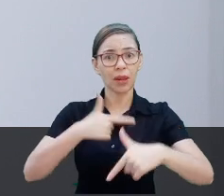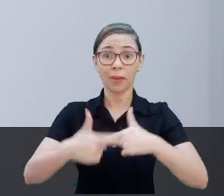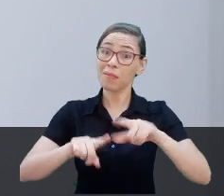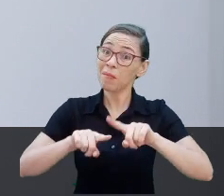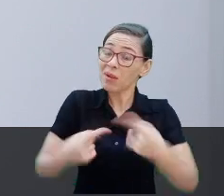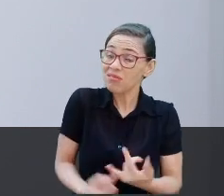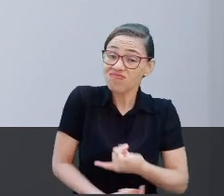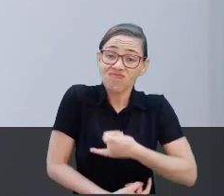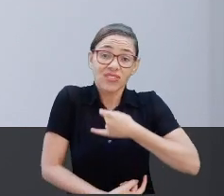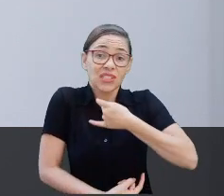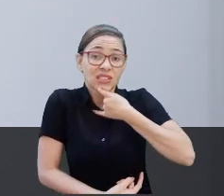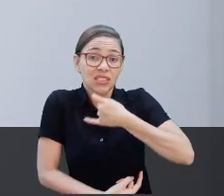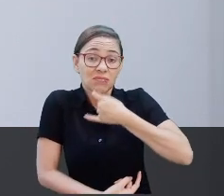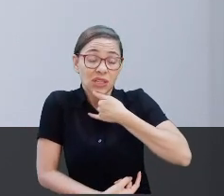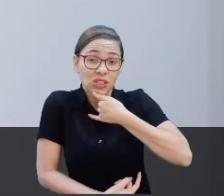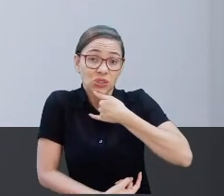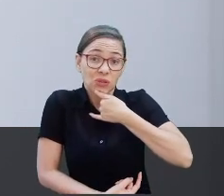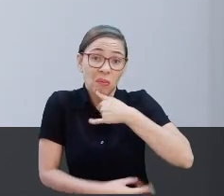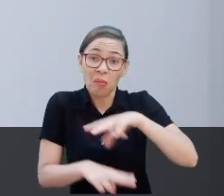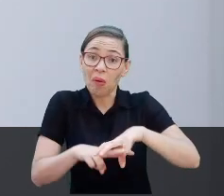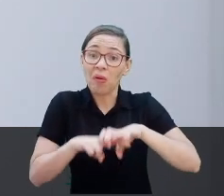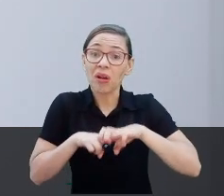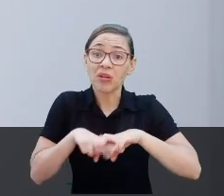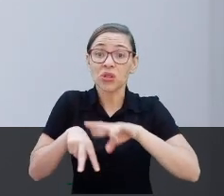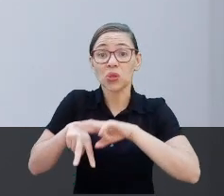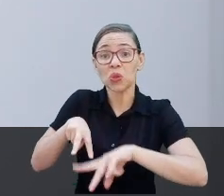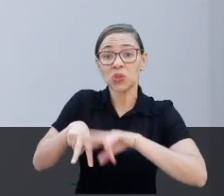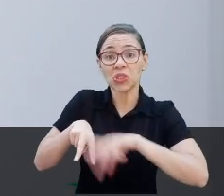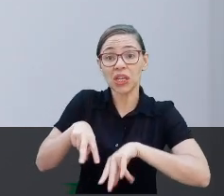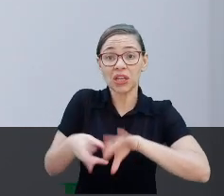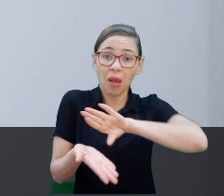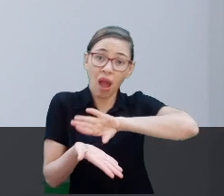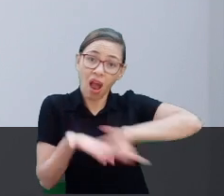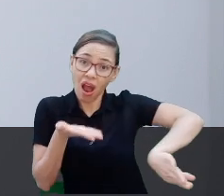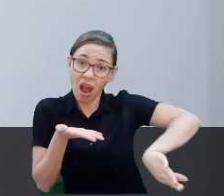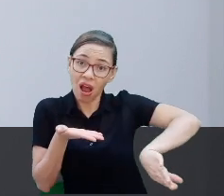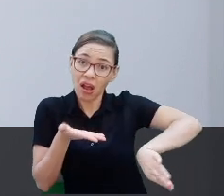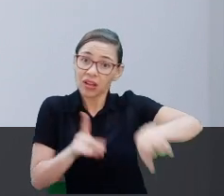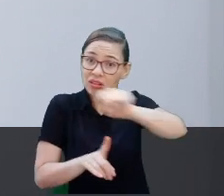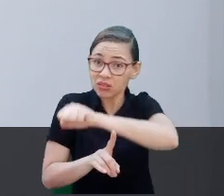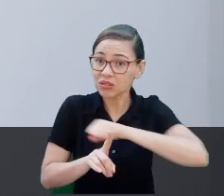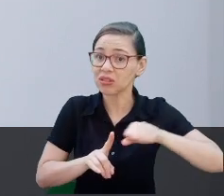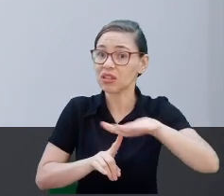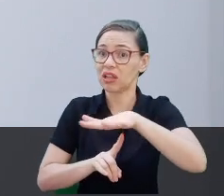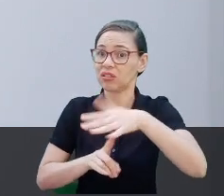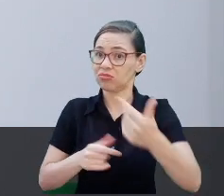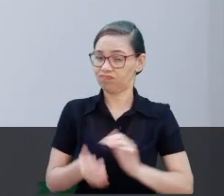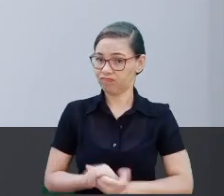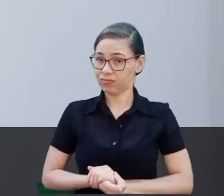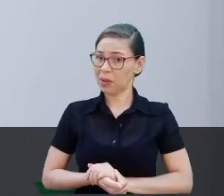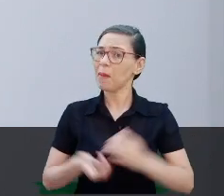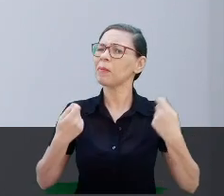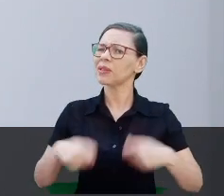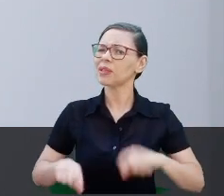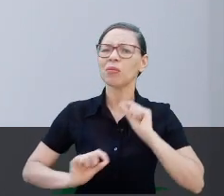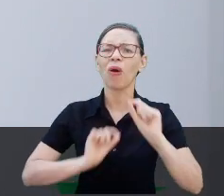capacitação, mas que normalmente num processo seletivo são excluídas por conta de um estigma social que